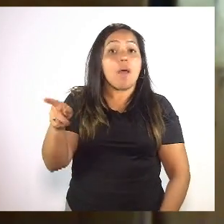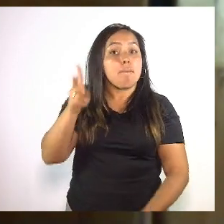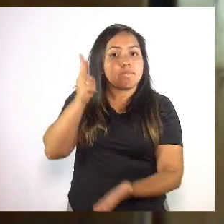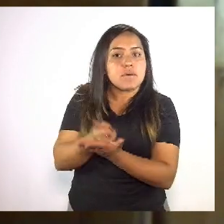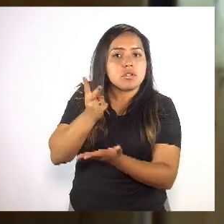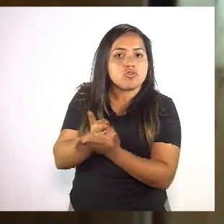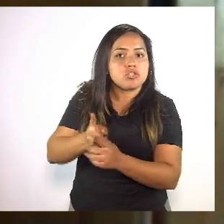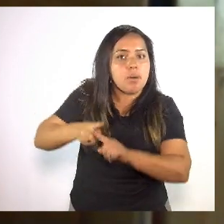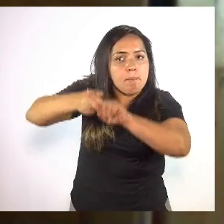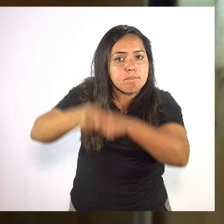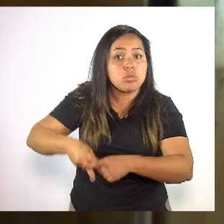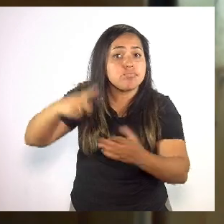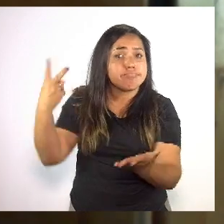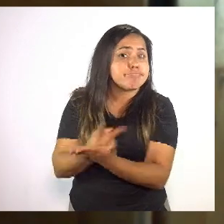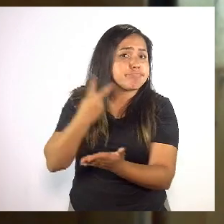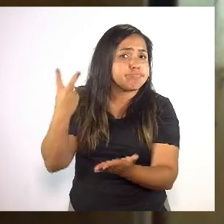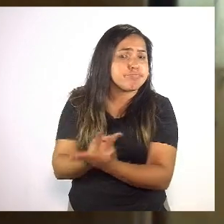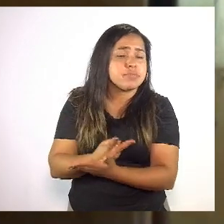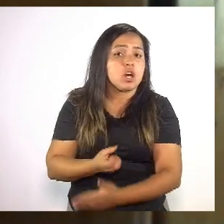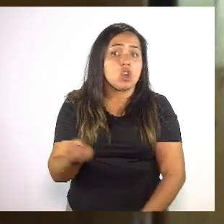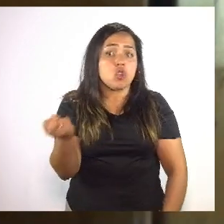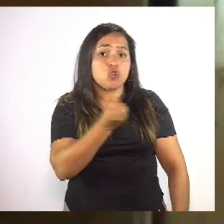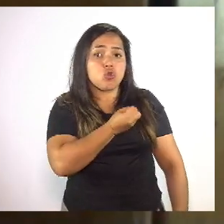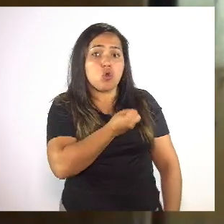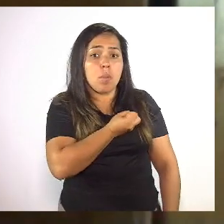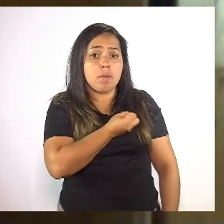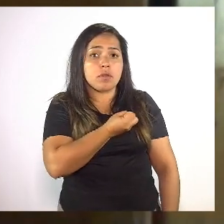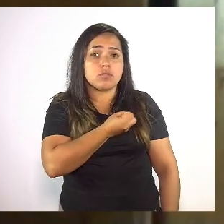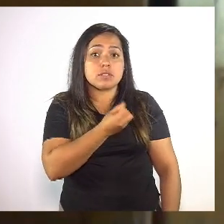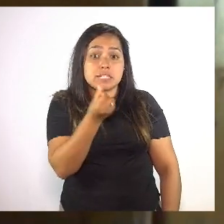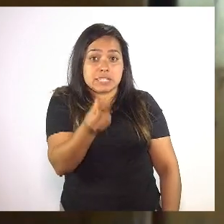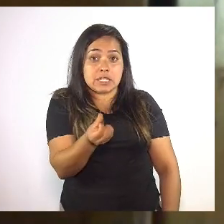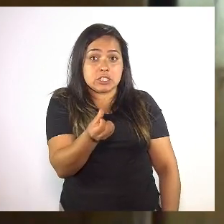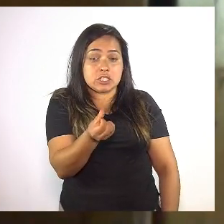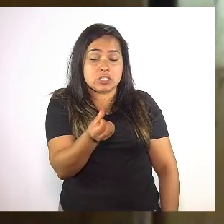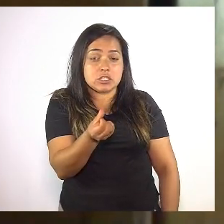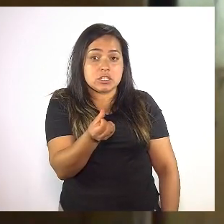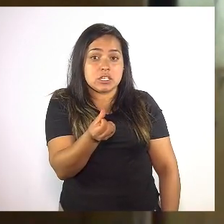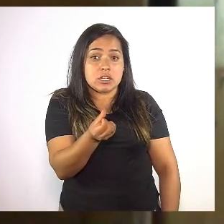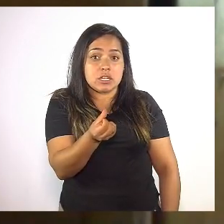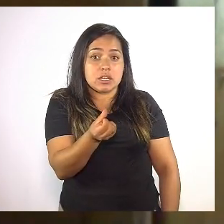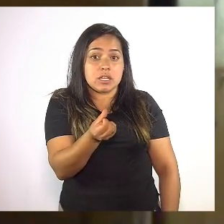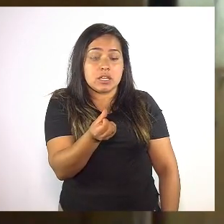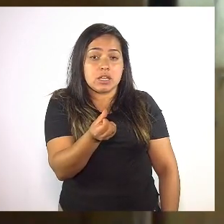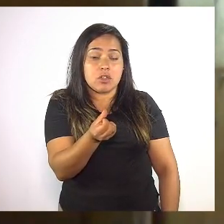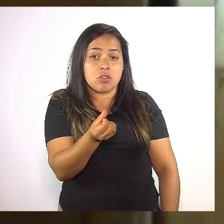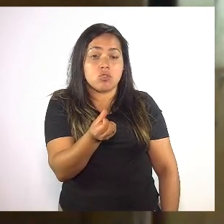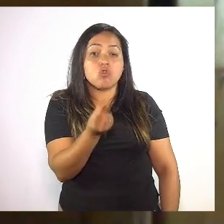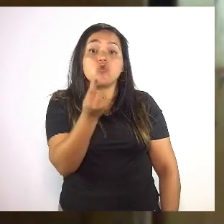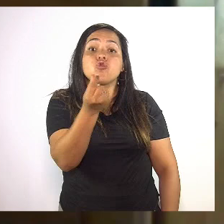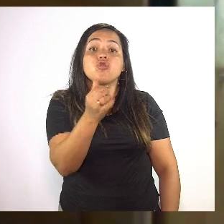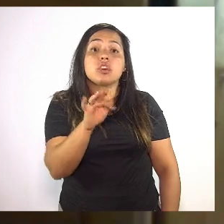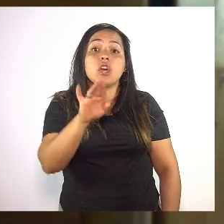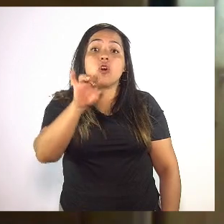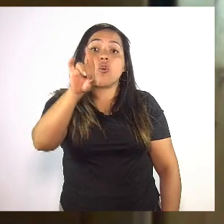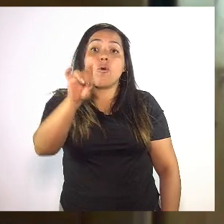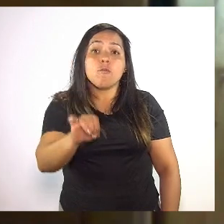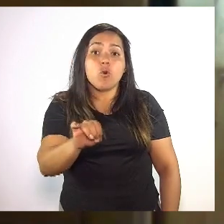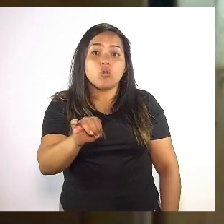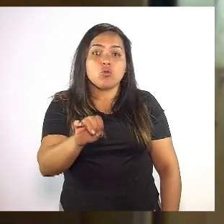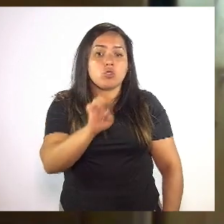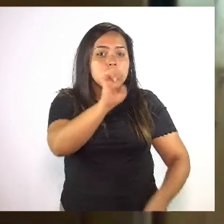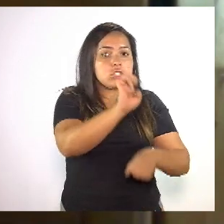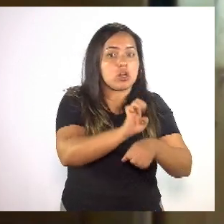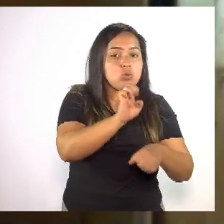mantida. Irregularidade número 6, que é a do Fundo Estadual de Combate à